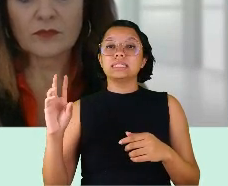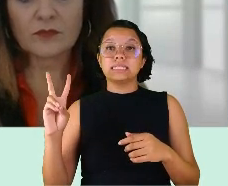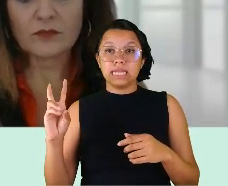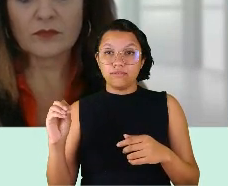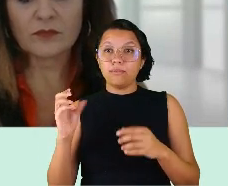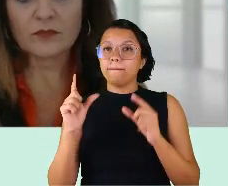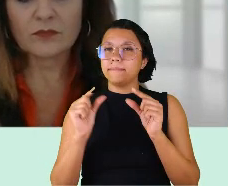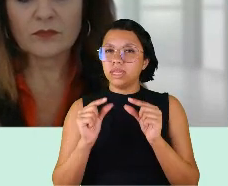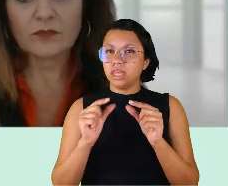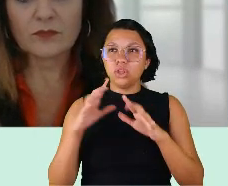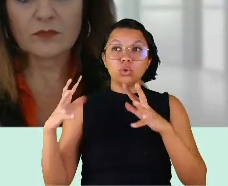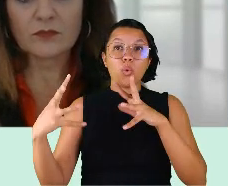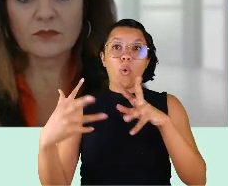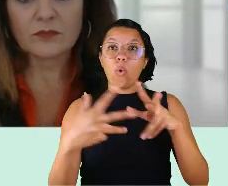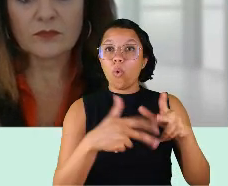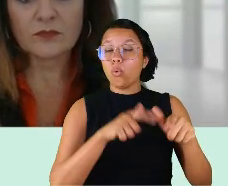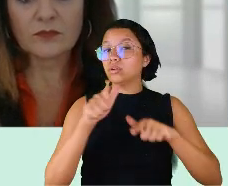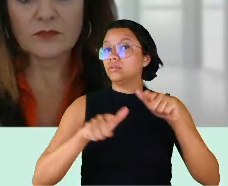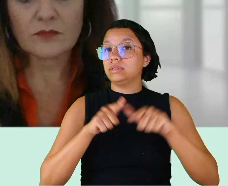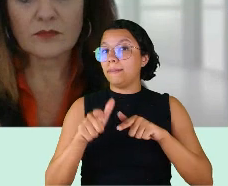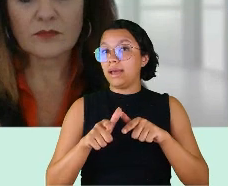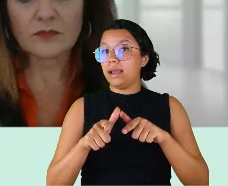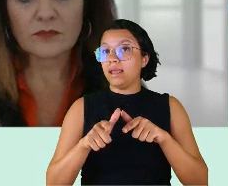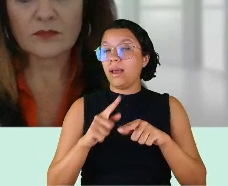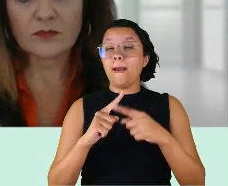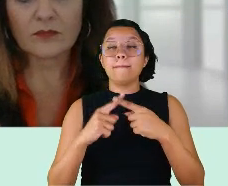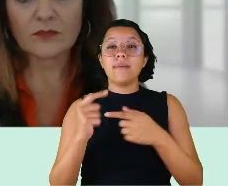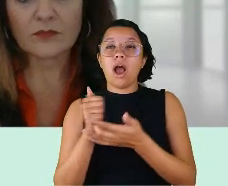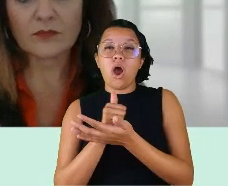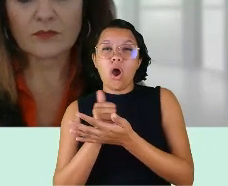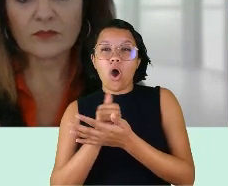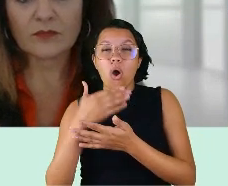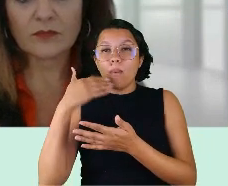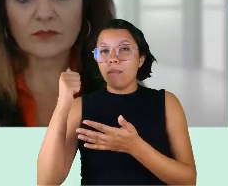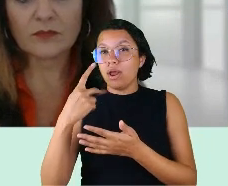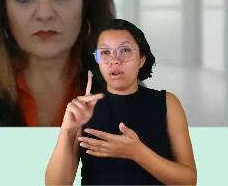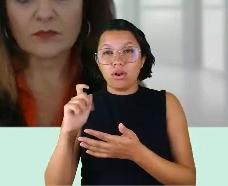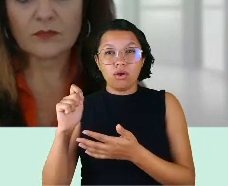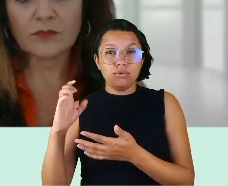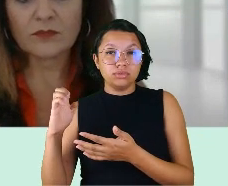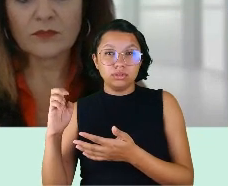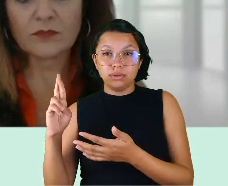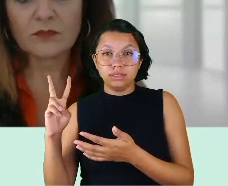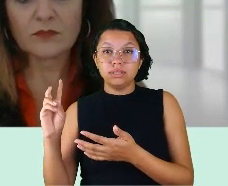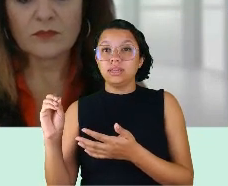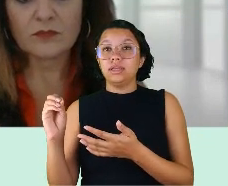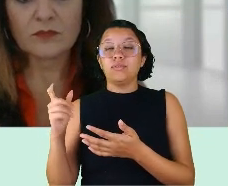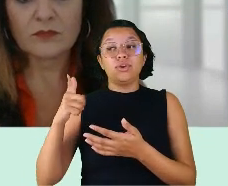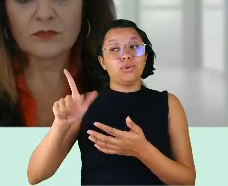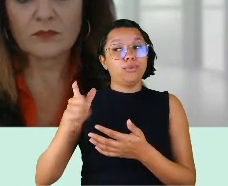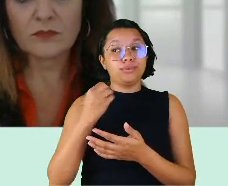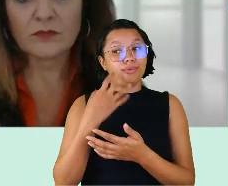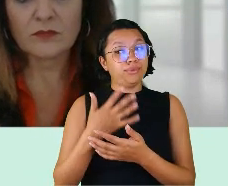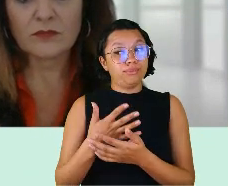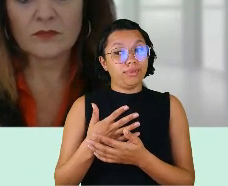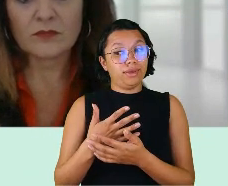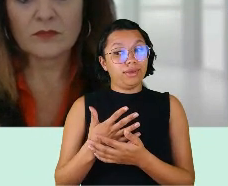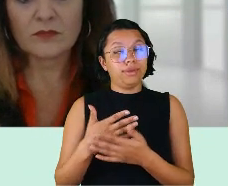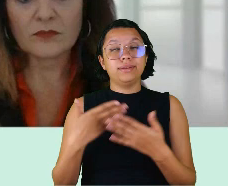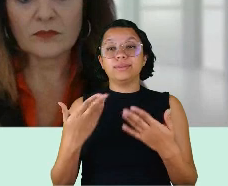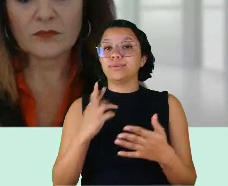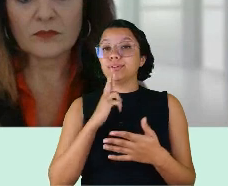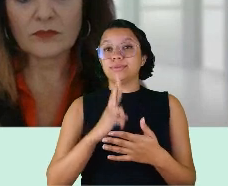estão trabalhando muito, só que algumas gerenciam melhor o seu acervo e outras não tão bem. E aí os resultados